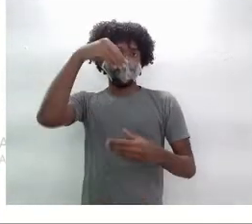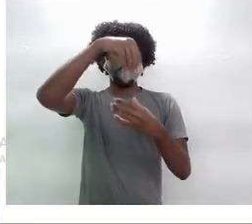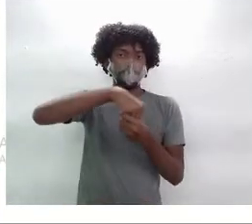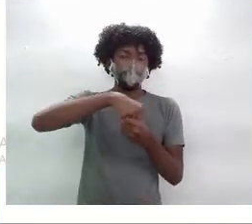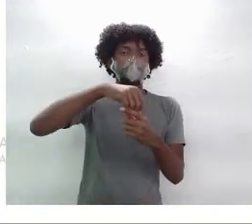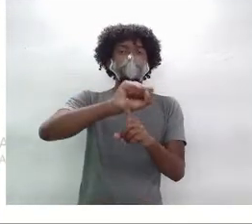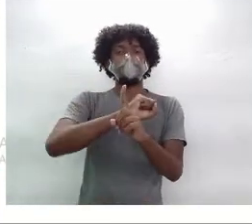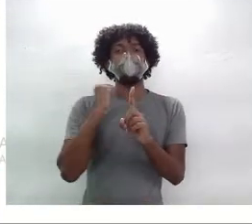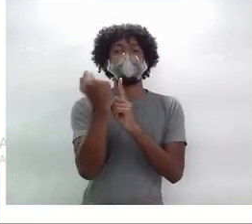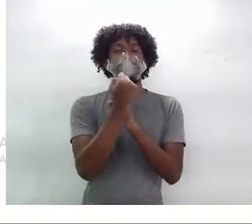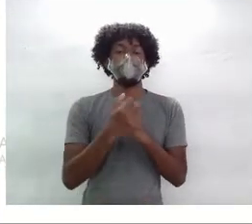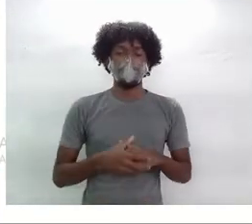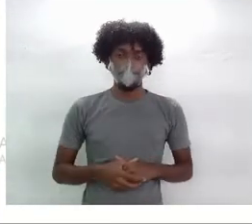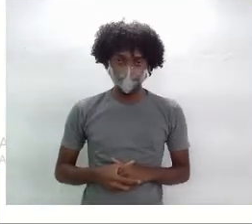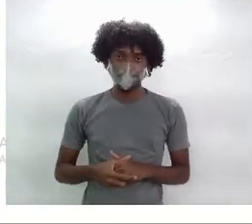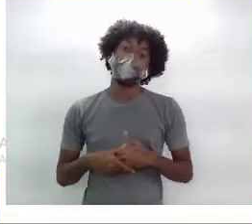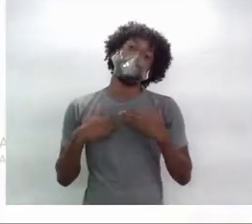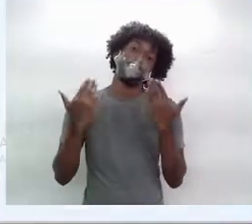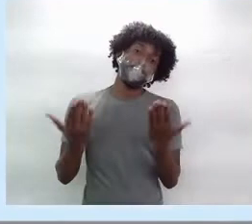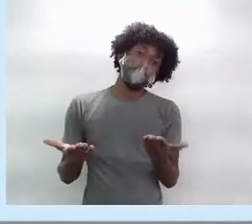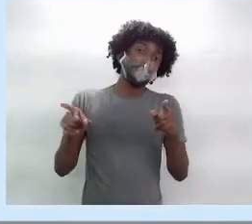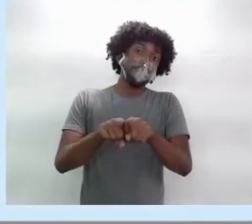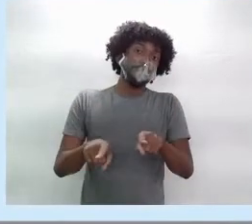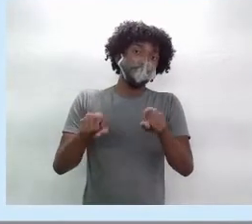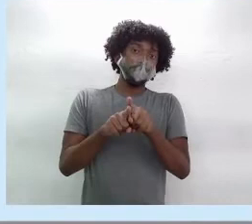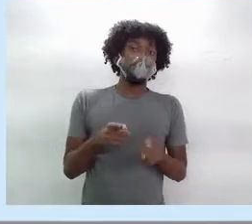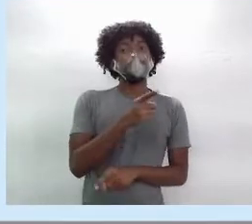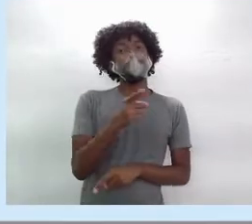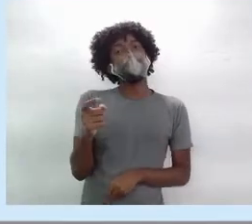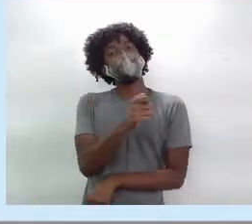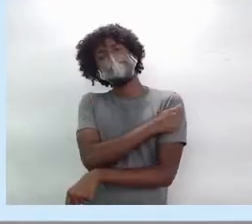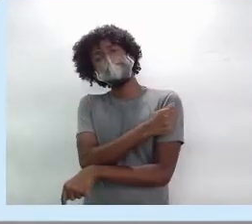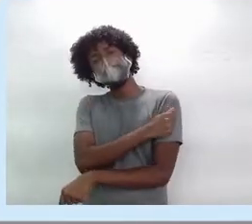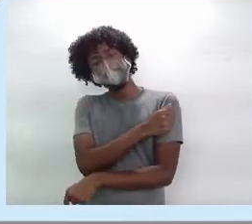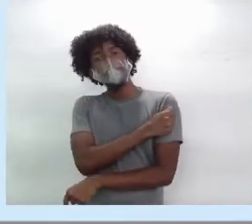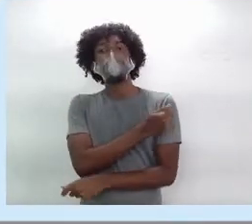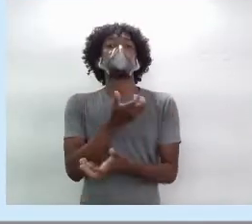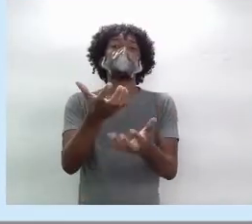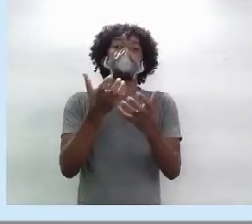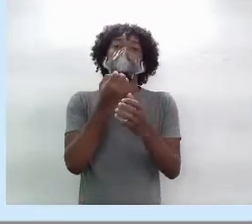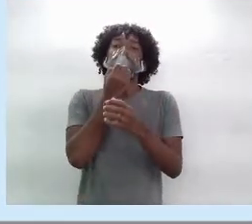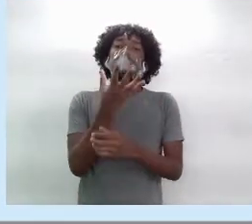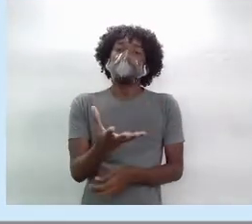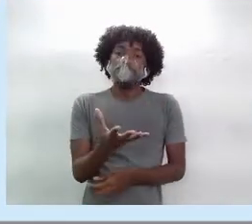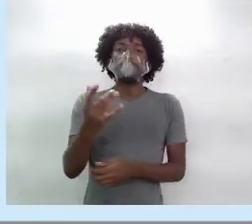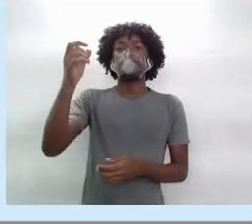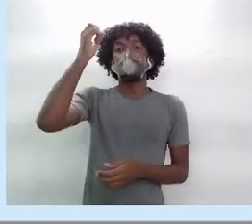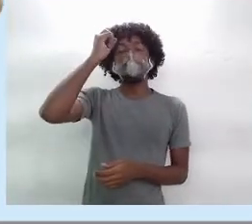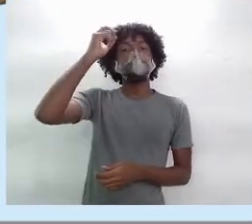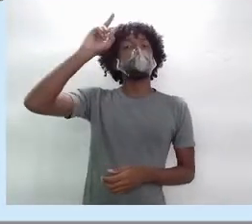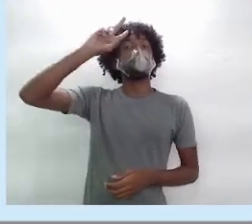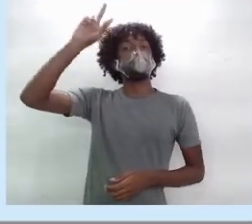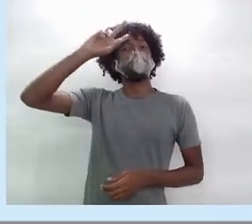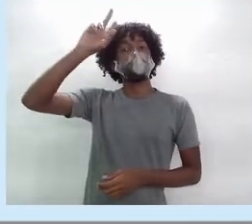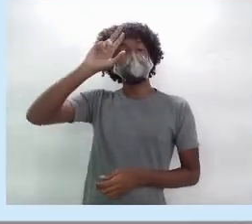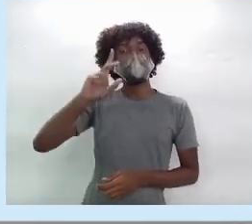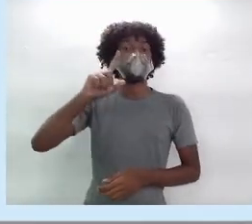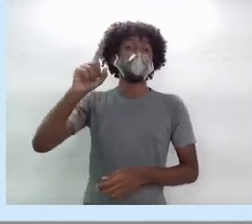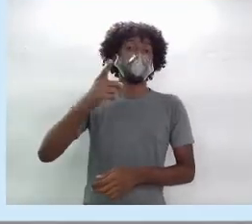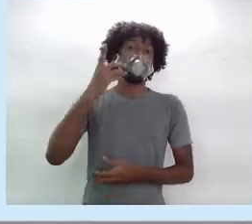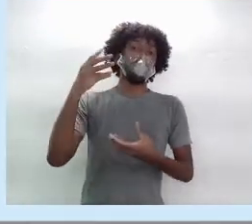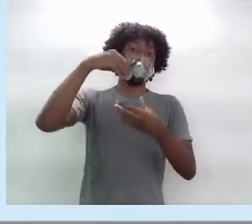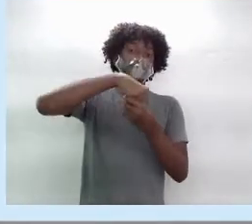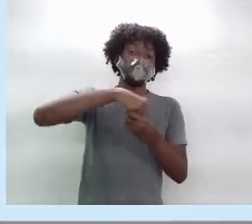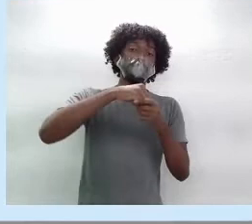nossa sociedade. Sendo assim, prezado estudante, é bom salientar que em nosso componente, essa